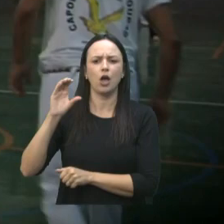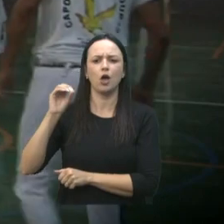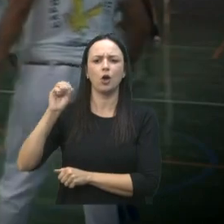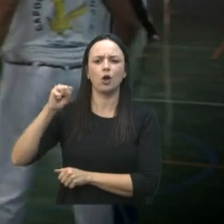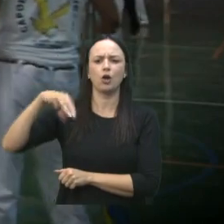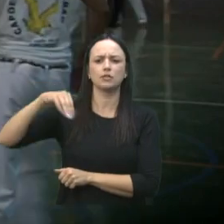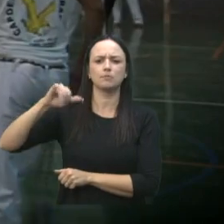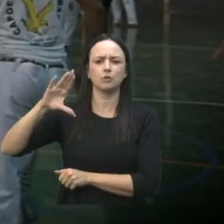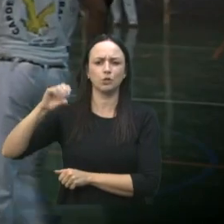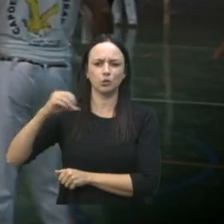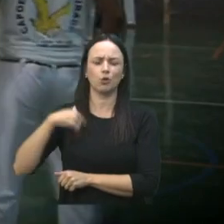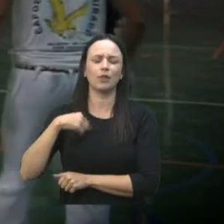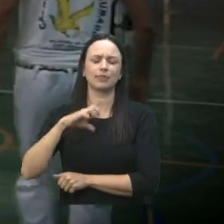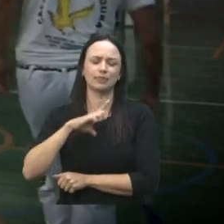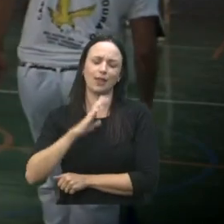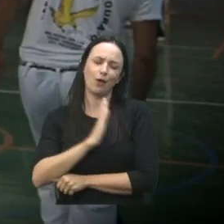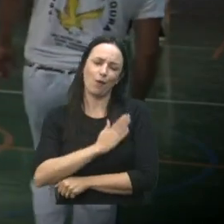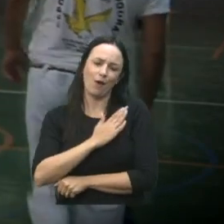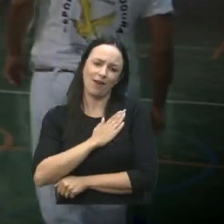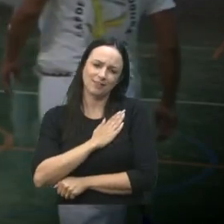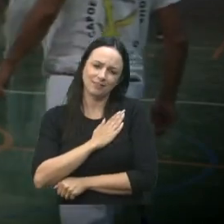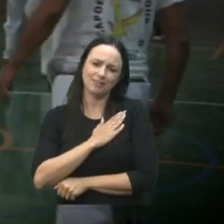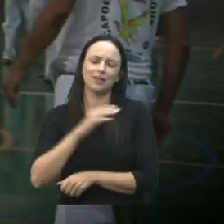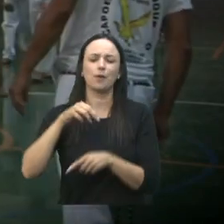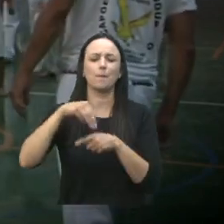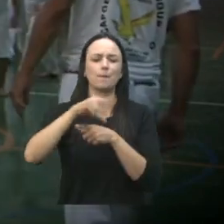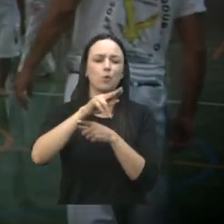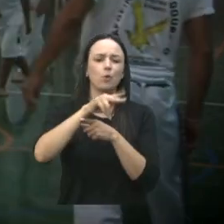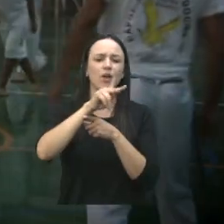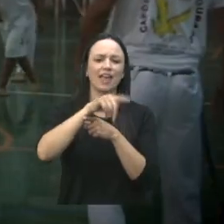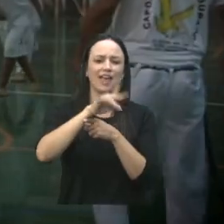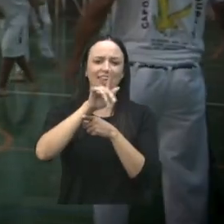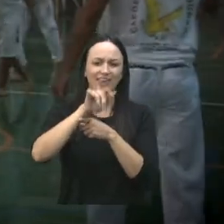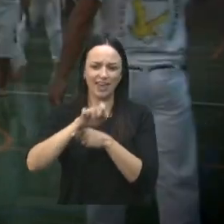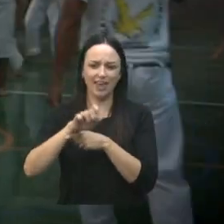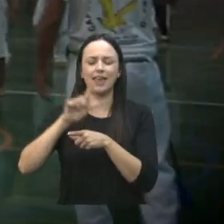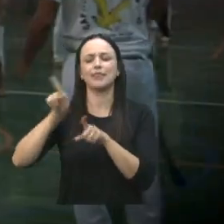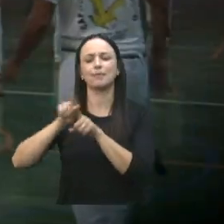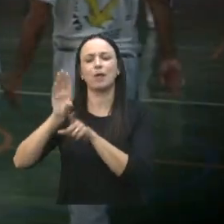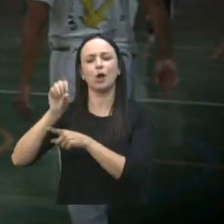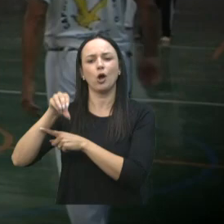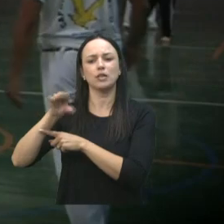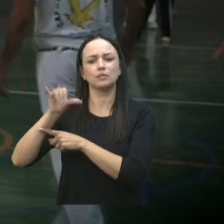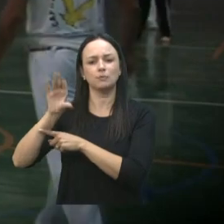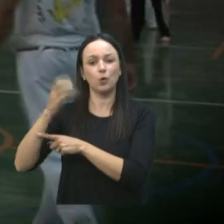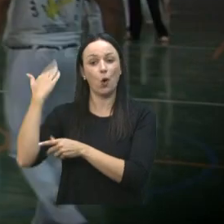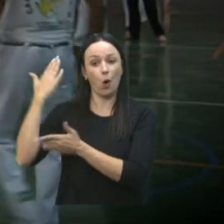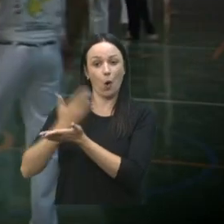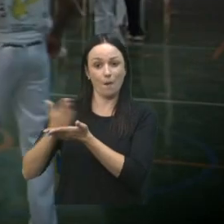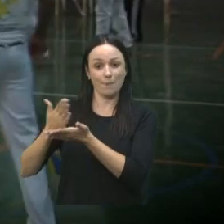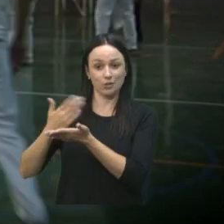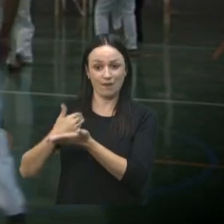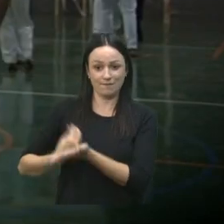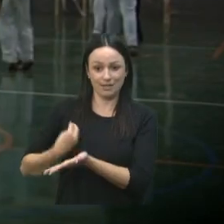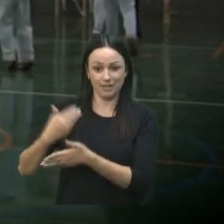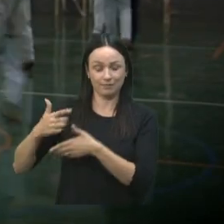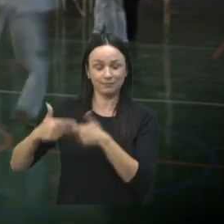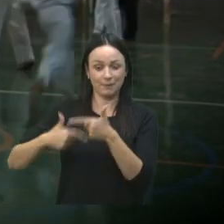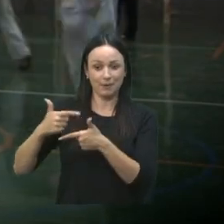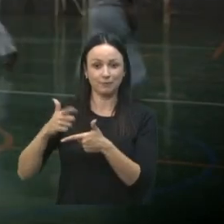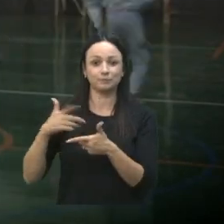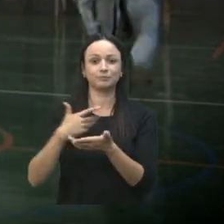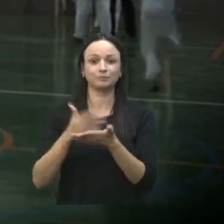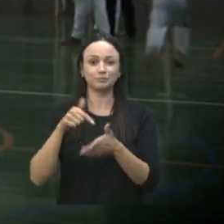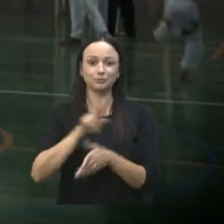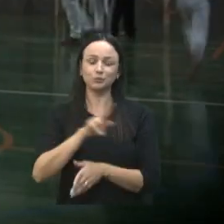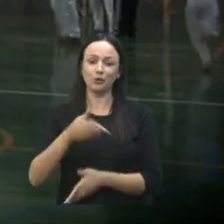hoje eu tenho também no coração meu, a Mukengueia Cósmico, onde foi meu trabalho. Aí eu comecei a dar aula de capoeira com o grupo